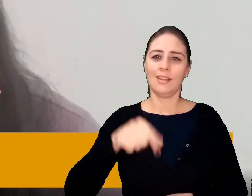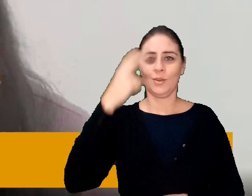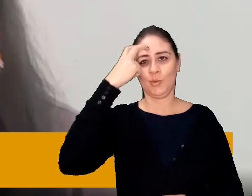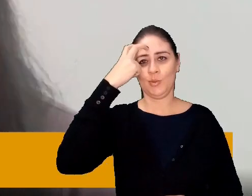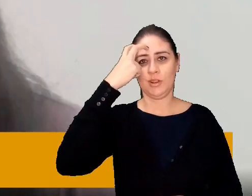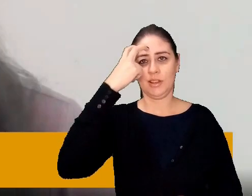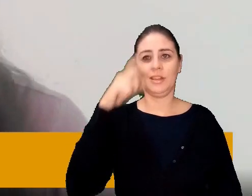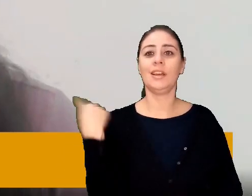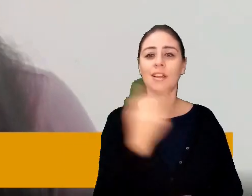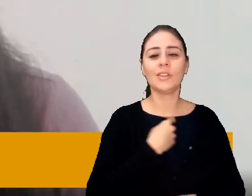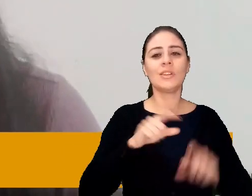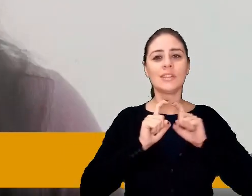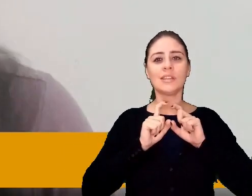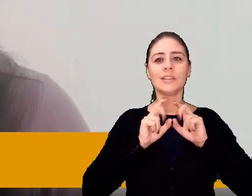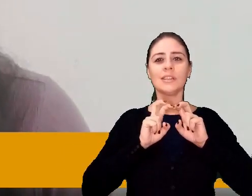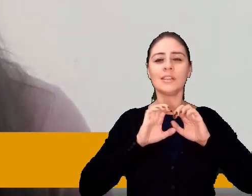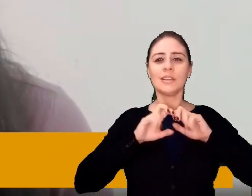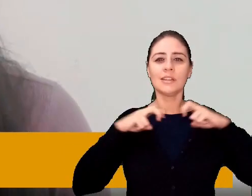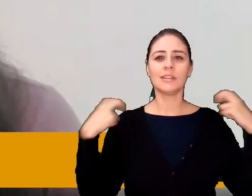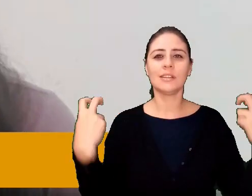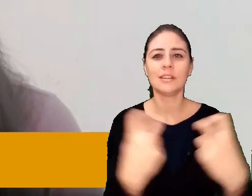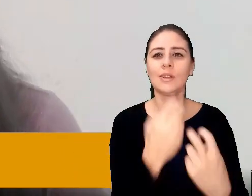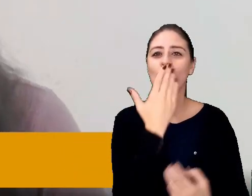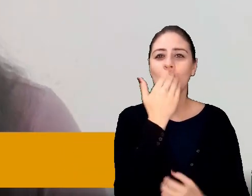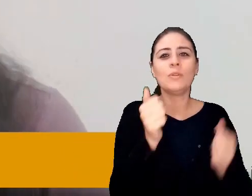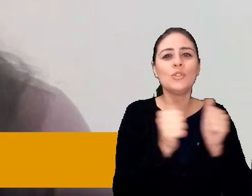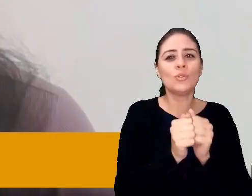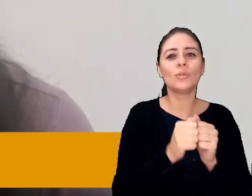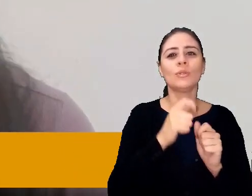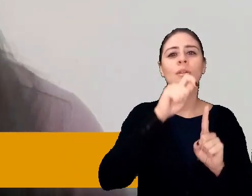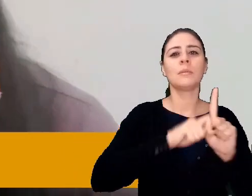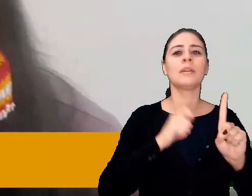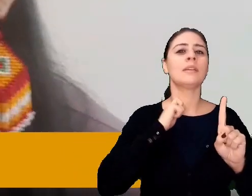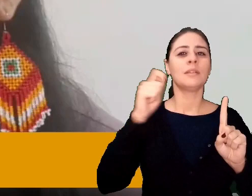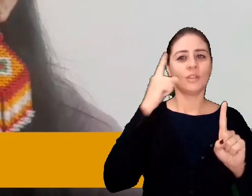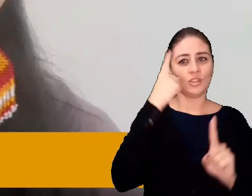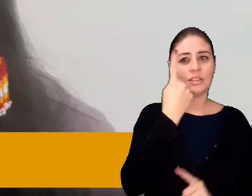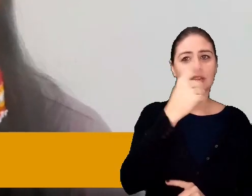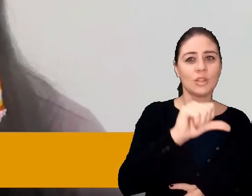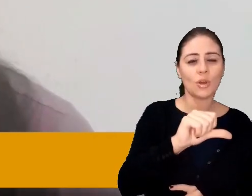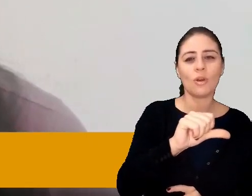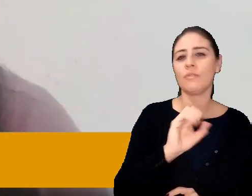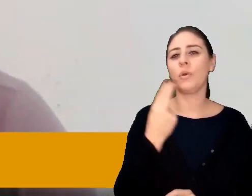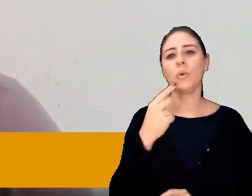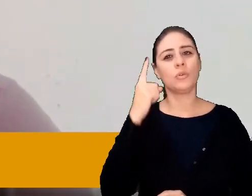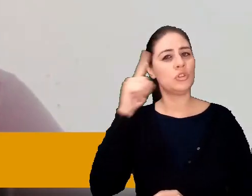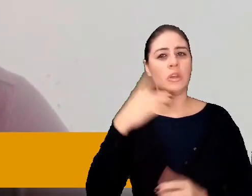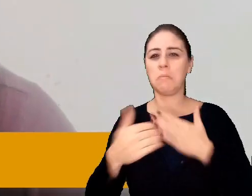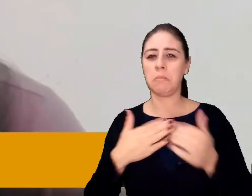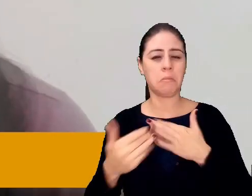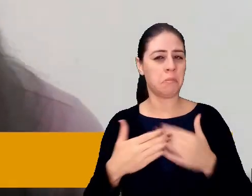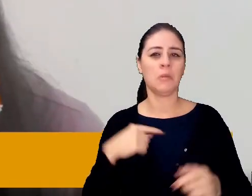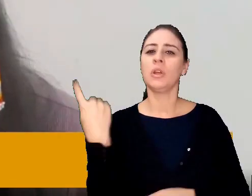junto, seja no 19 de abril ou em qualquer outra data que a gente se reúne, faz uma comida lá no mato e se reúne todos para comer, principalmente